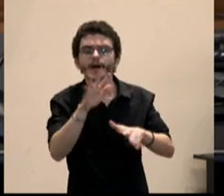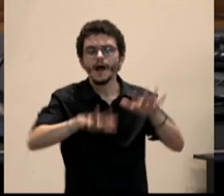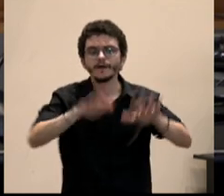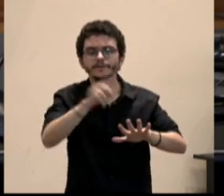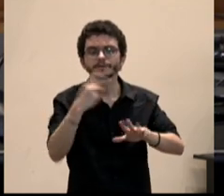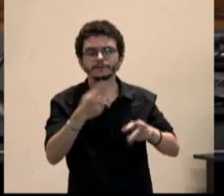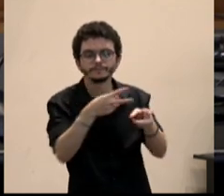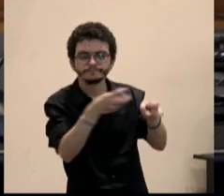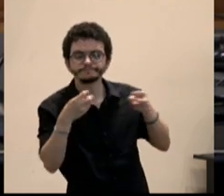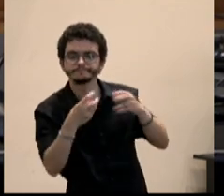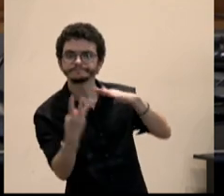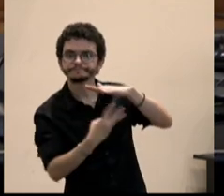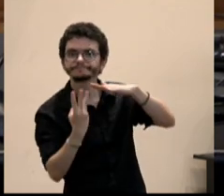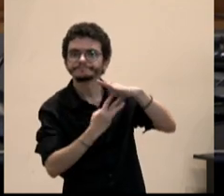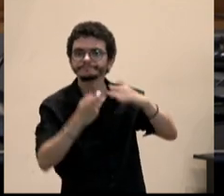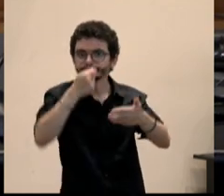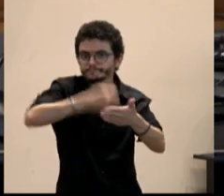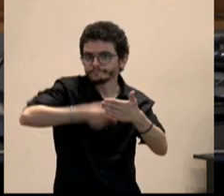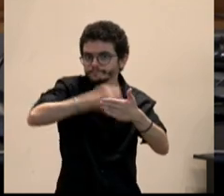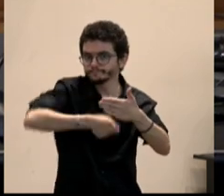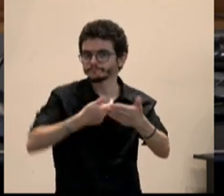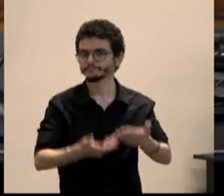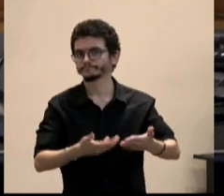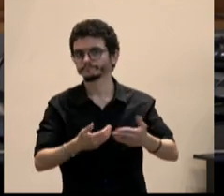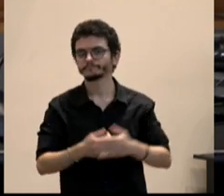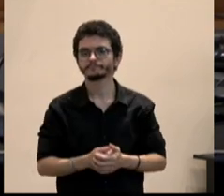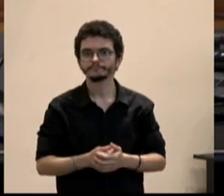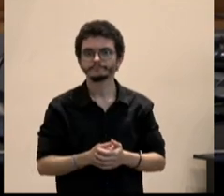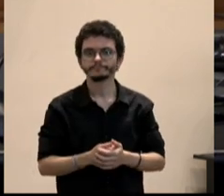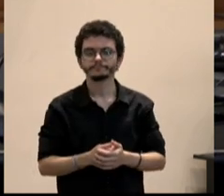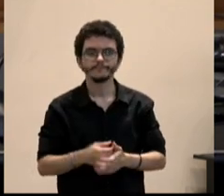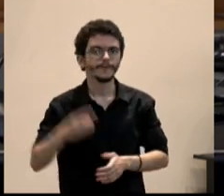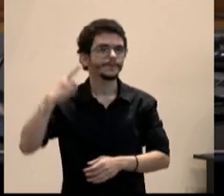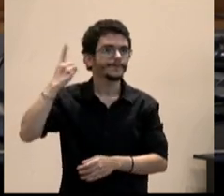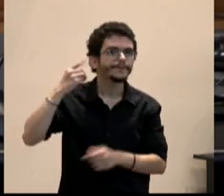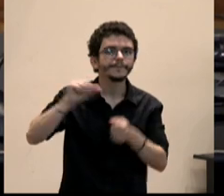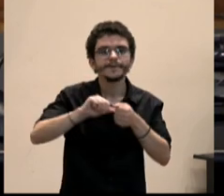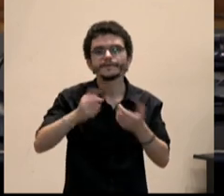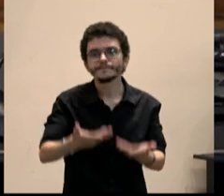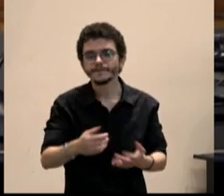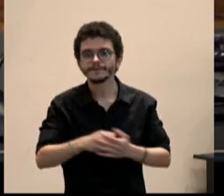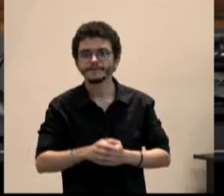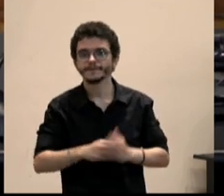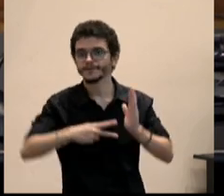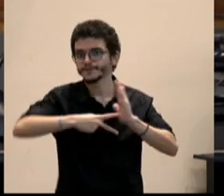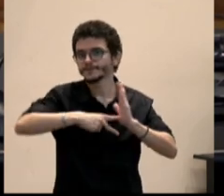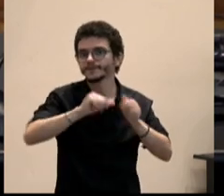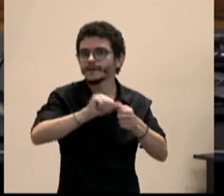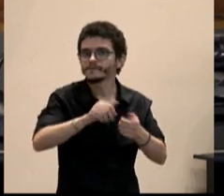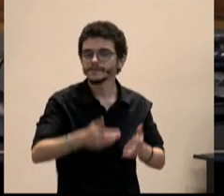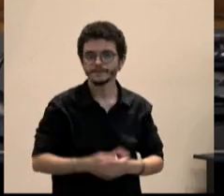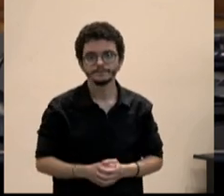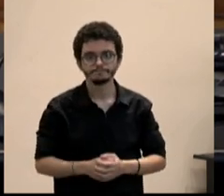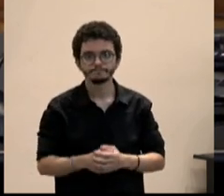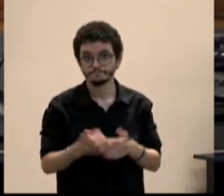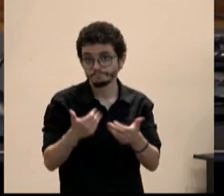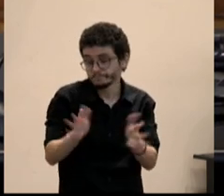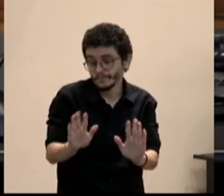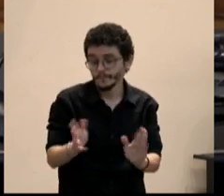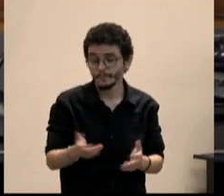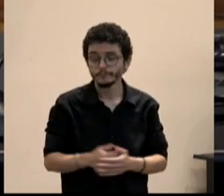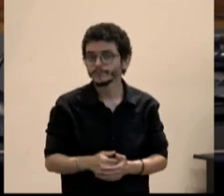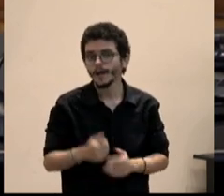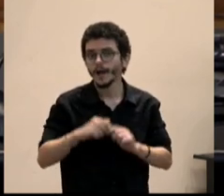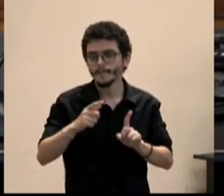que terceirizam a luta para a deputada fazer, para o sindicato fazer, né? Mas